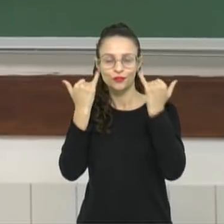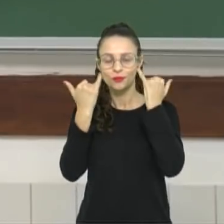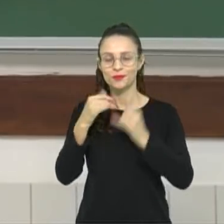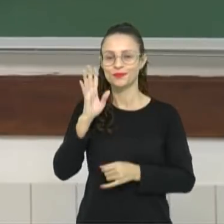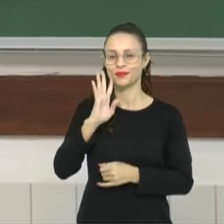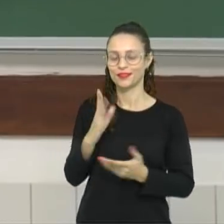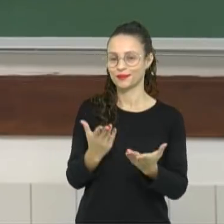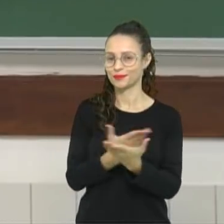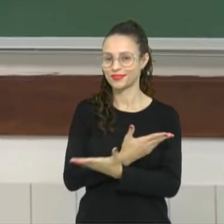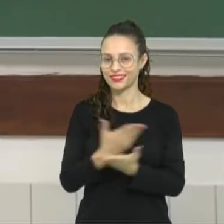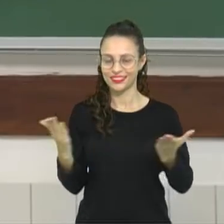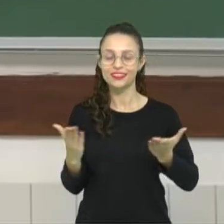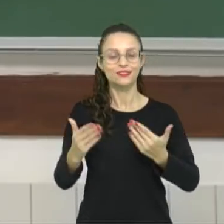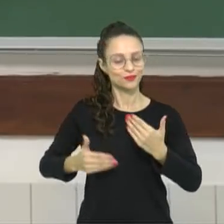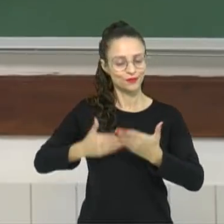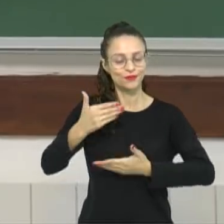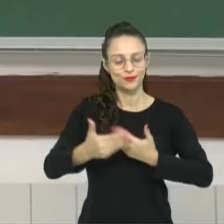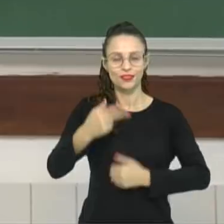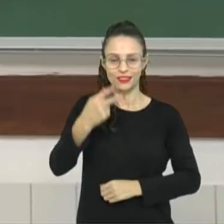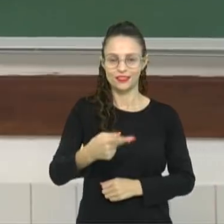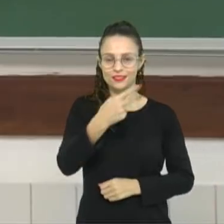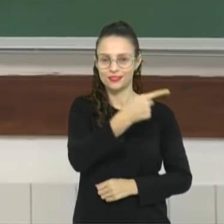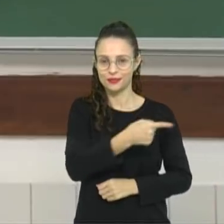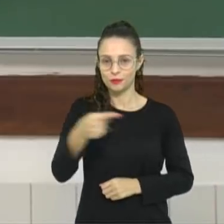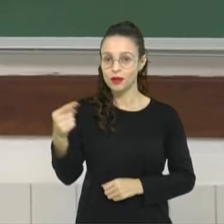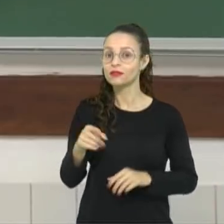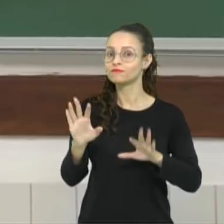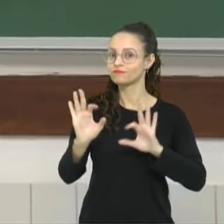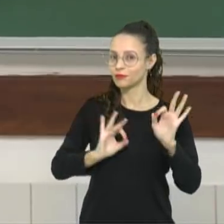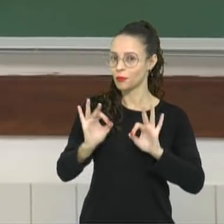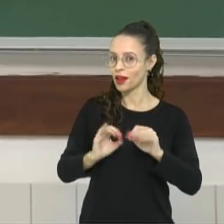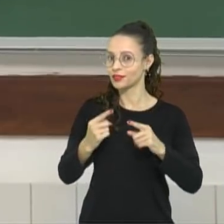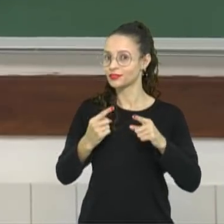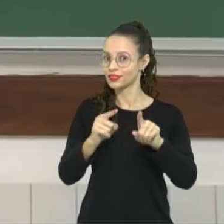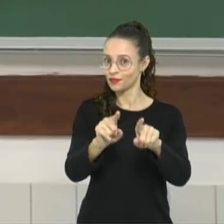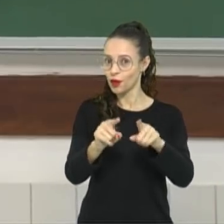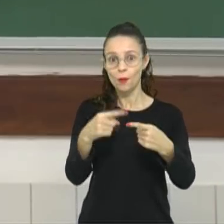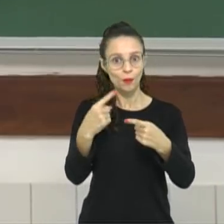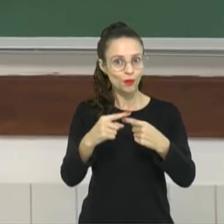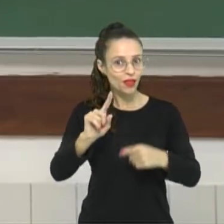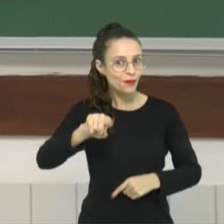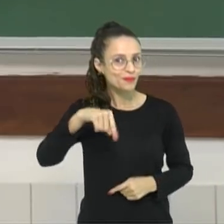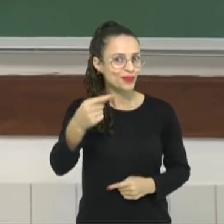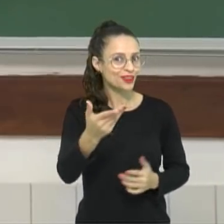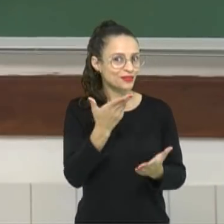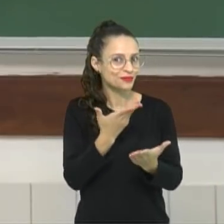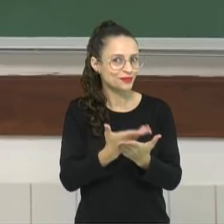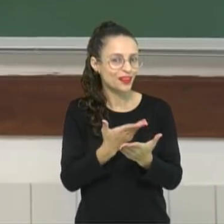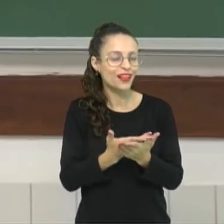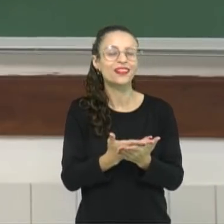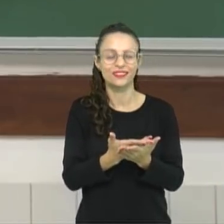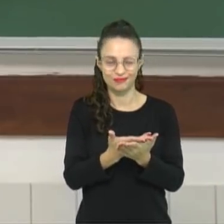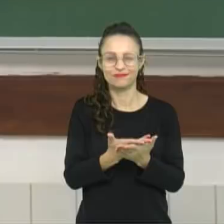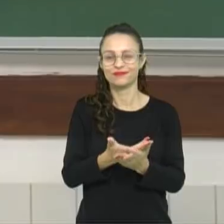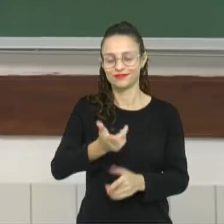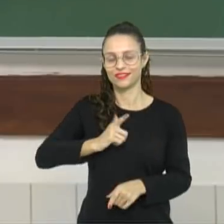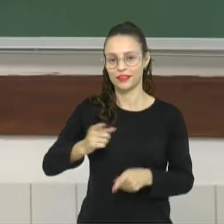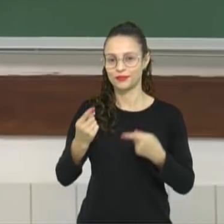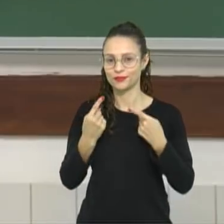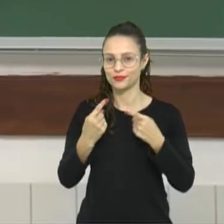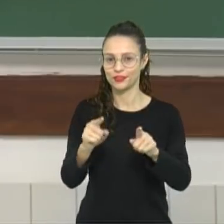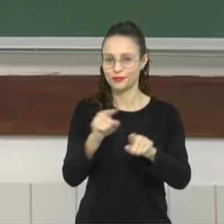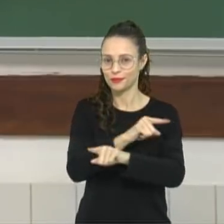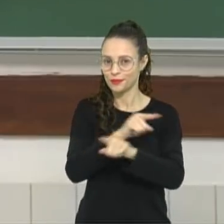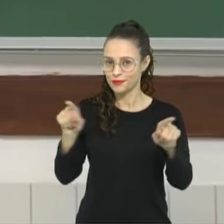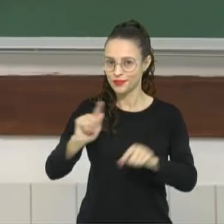bacanas para vocês desenvolverem essa semana e se prepararem para o desafio, porque na nossa próxima aula a gente vai colocar aí um desafio para vocês